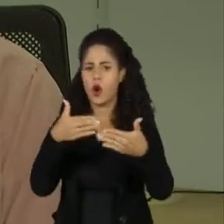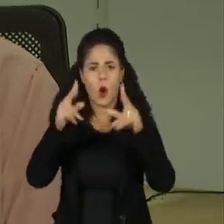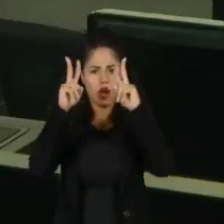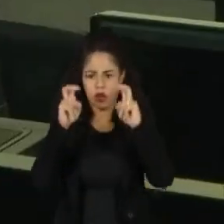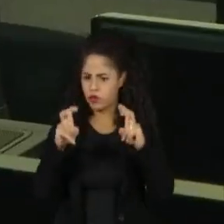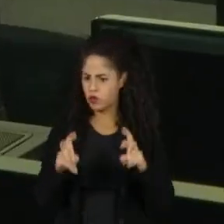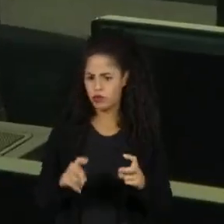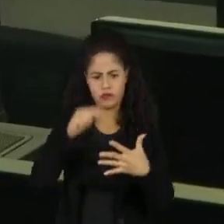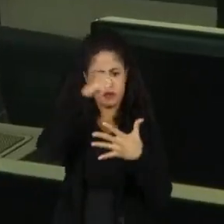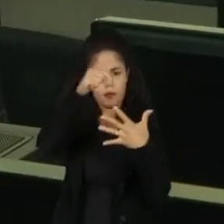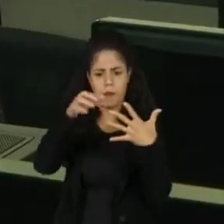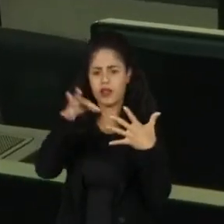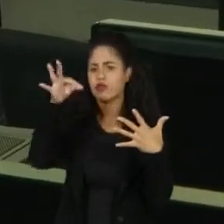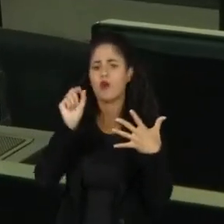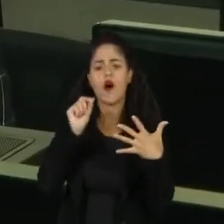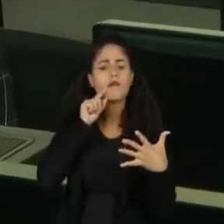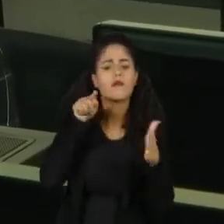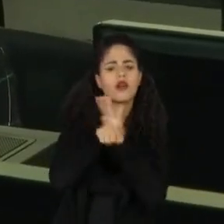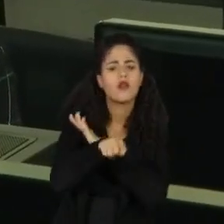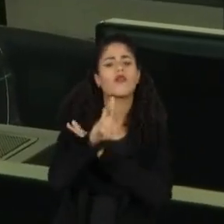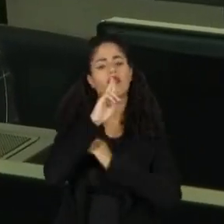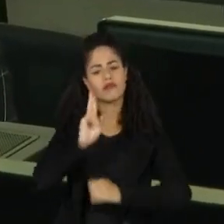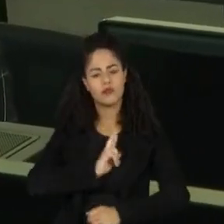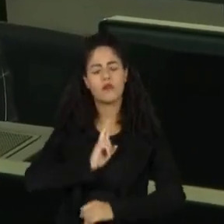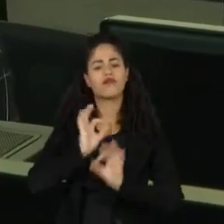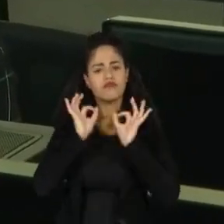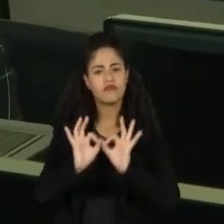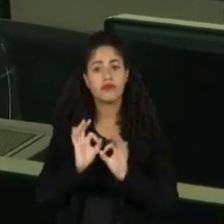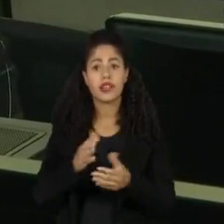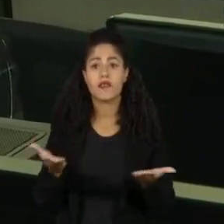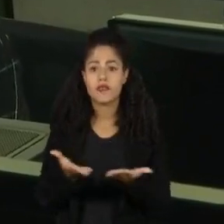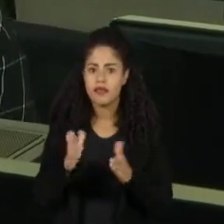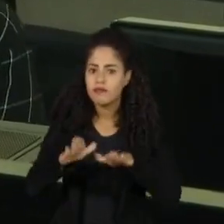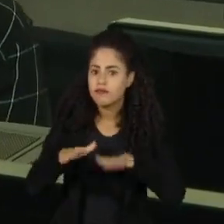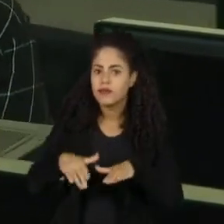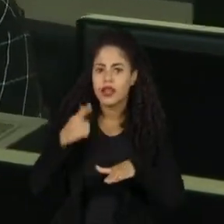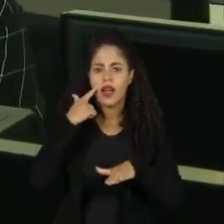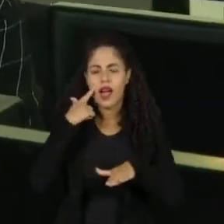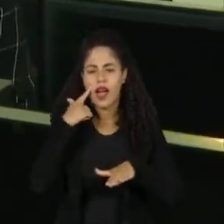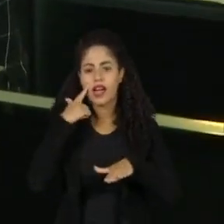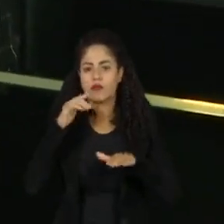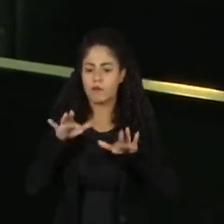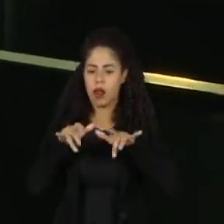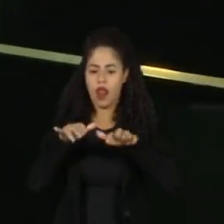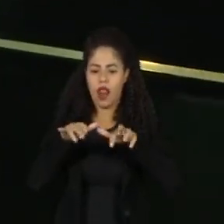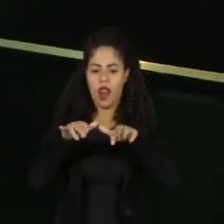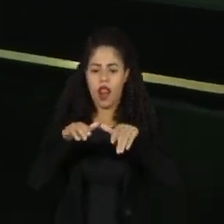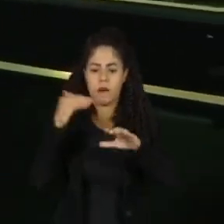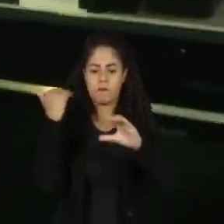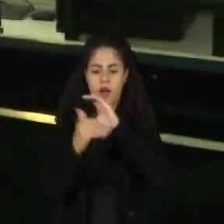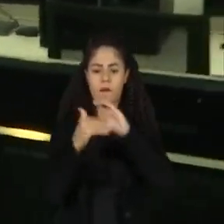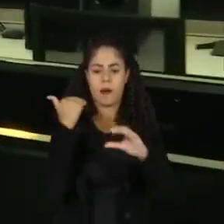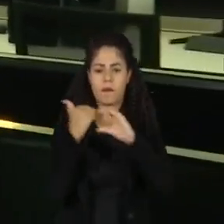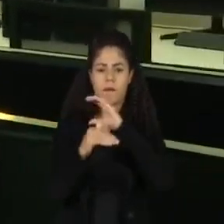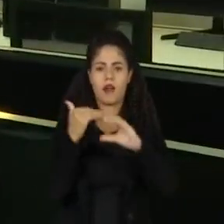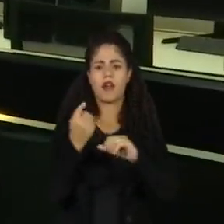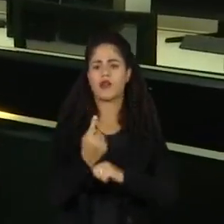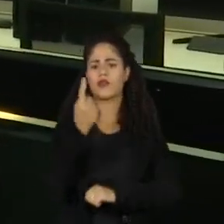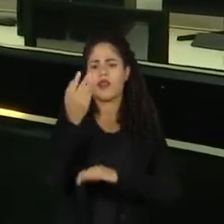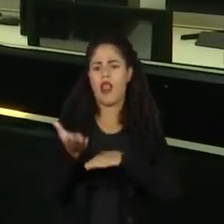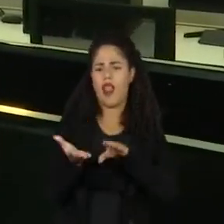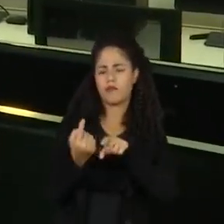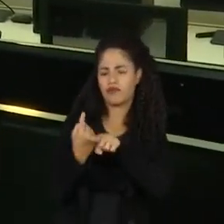você quiser. Os chatbots, conhecidos como agentes conversacionais, não são uma novidade. Os primeiros surgiram nos